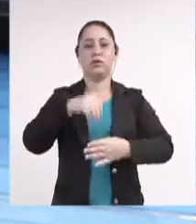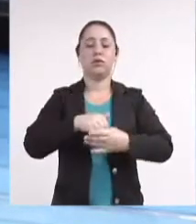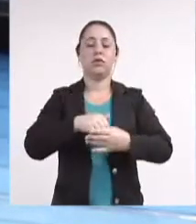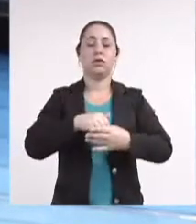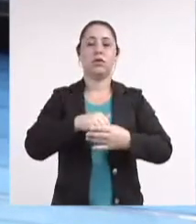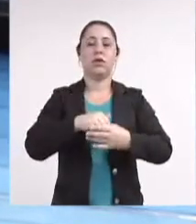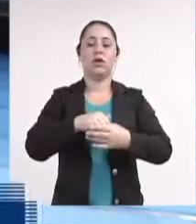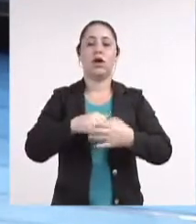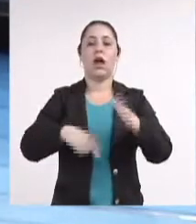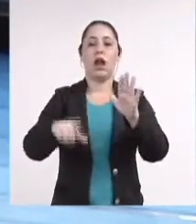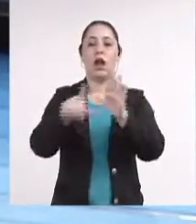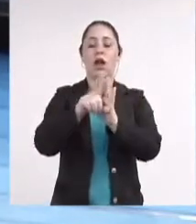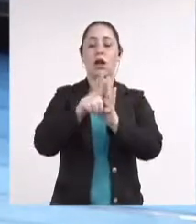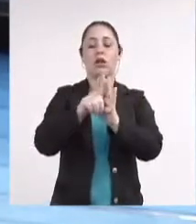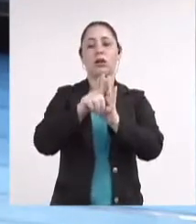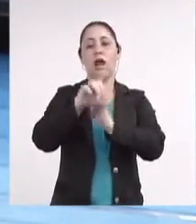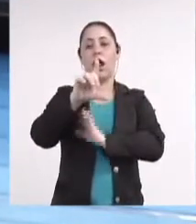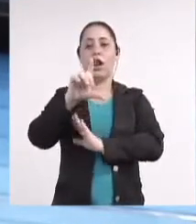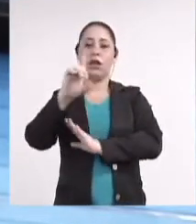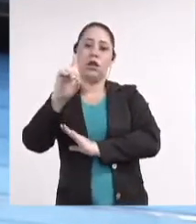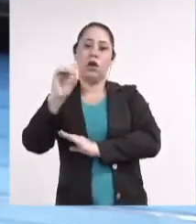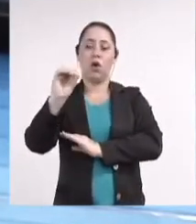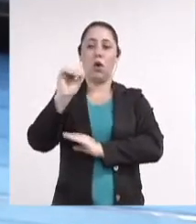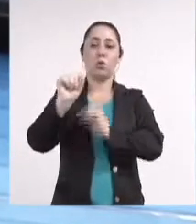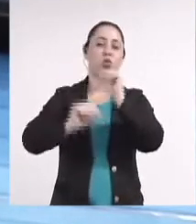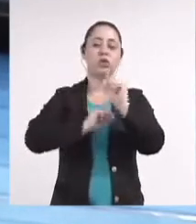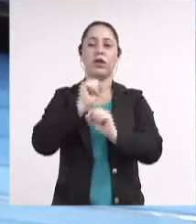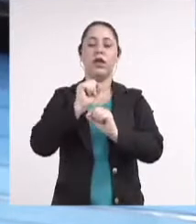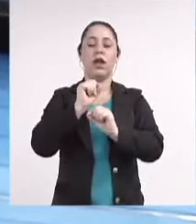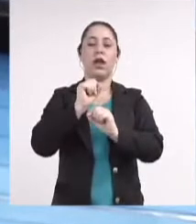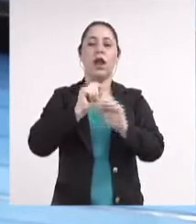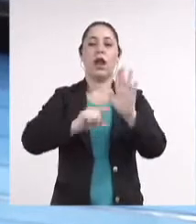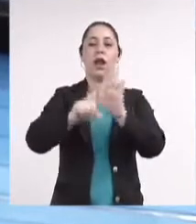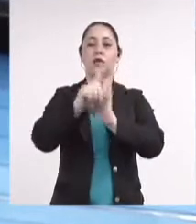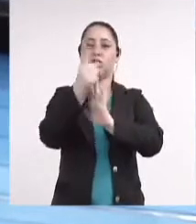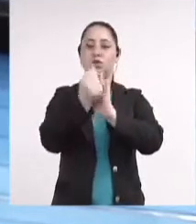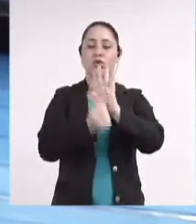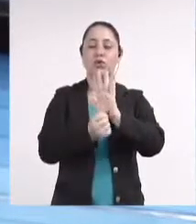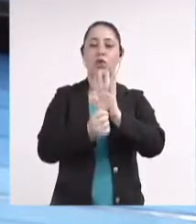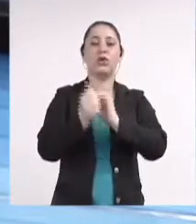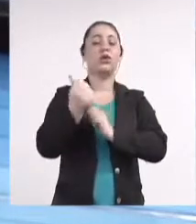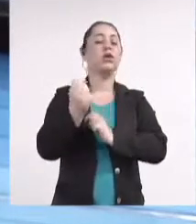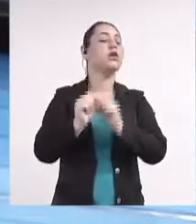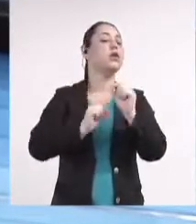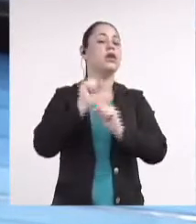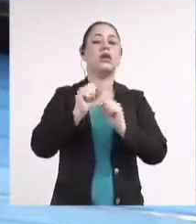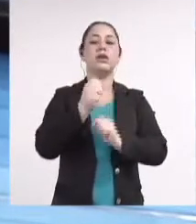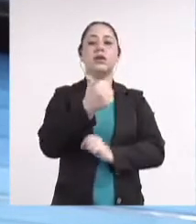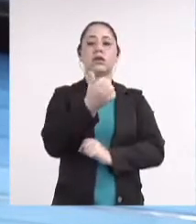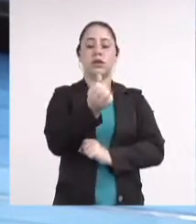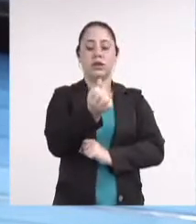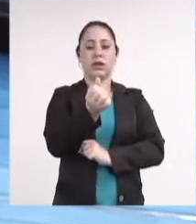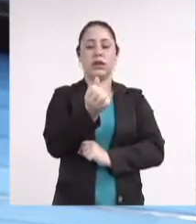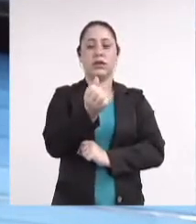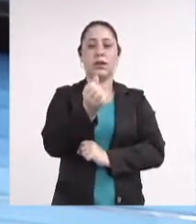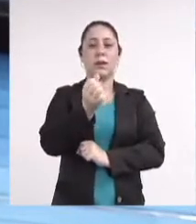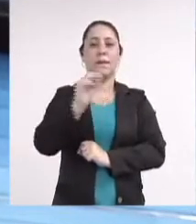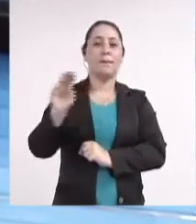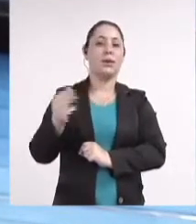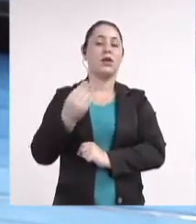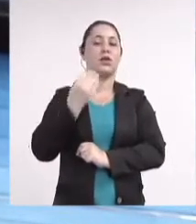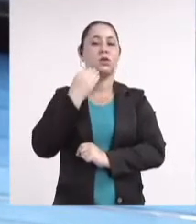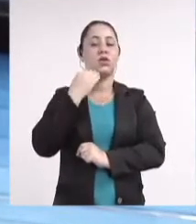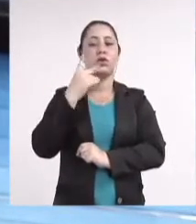Lei Orçamentária Anual, que prevê aí um orçamento de 16 bilhões e 800 milhões de reais em